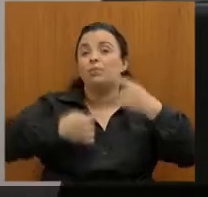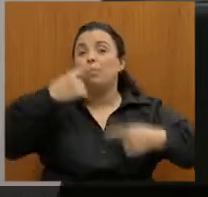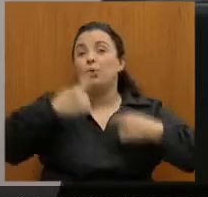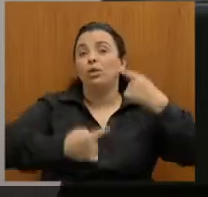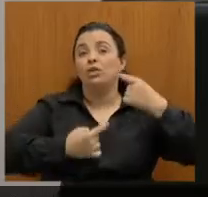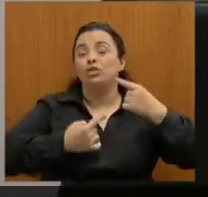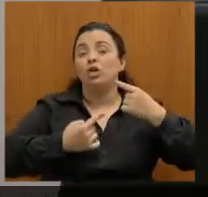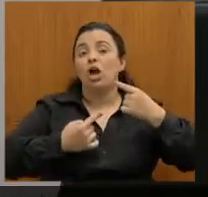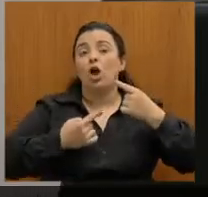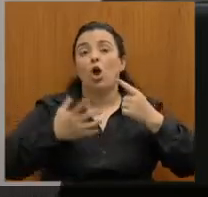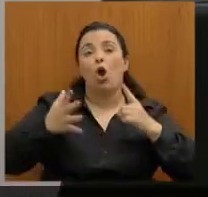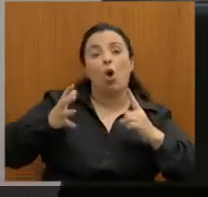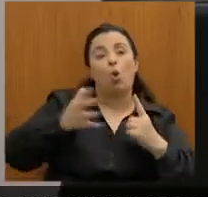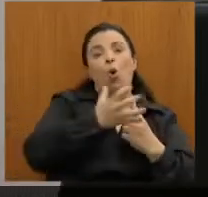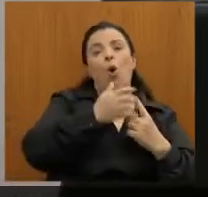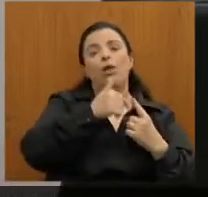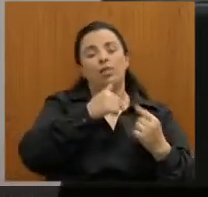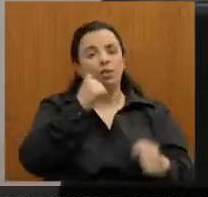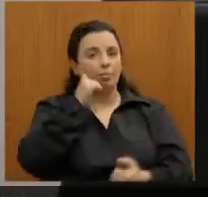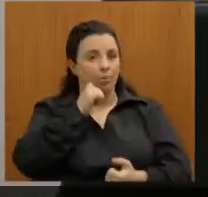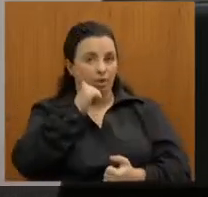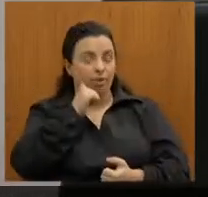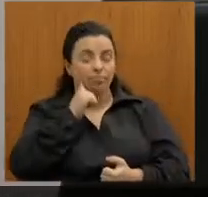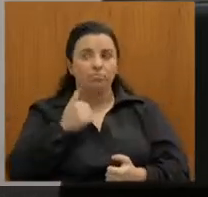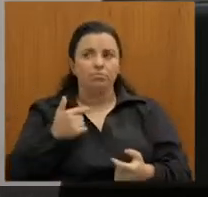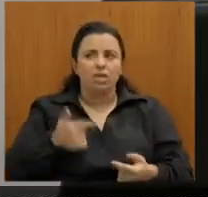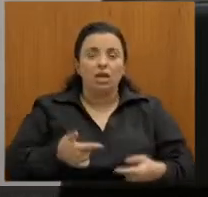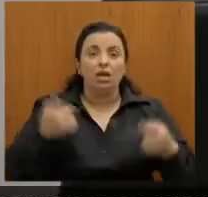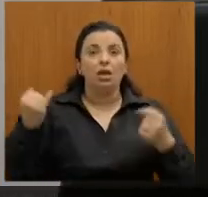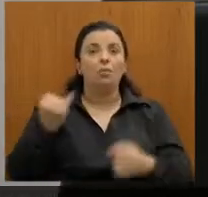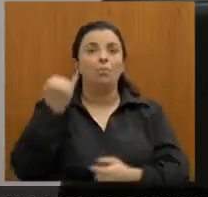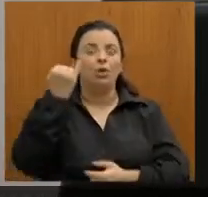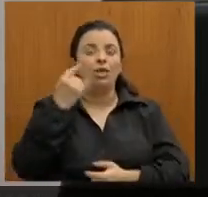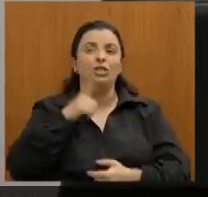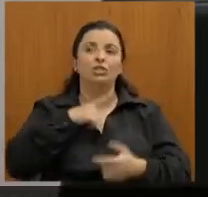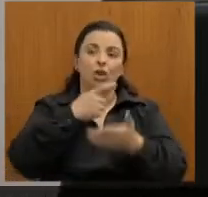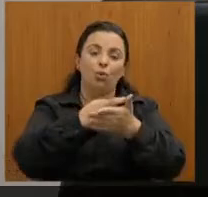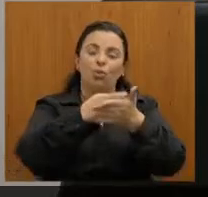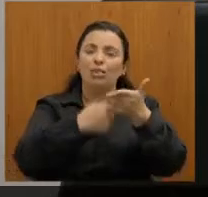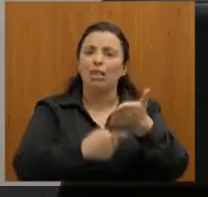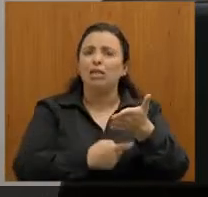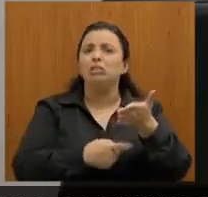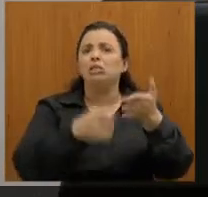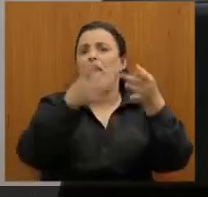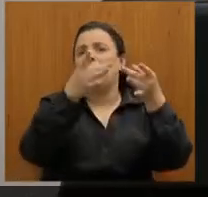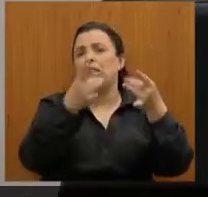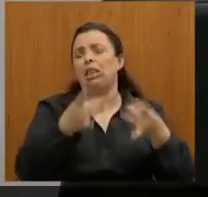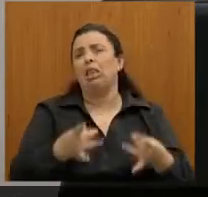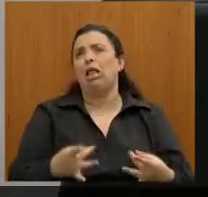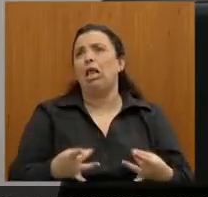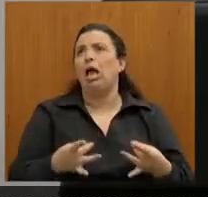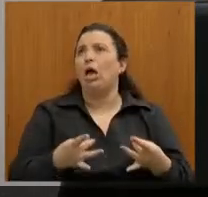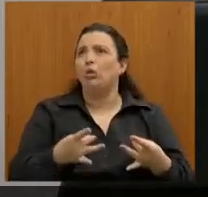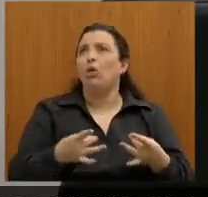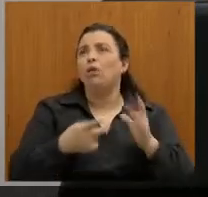importante é o texto dentre outros aspectos ele traz